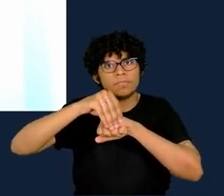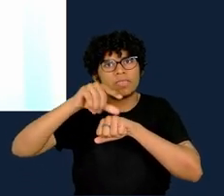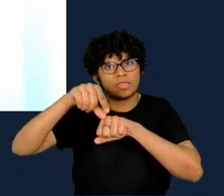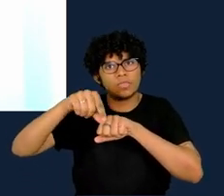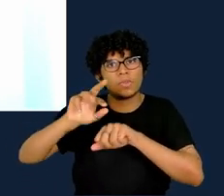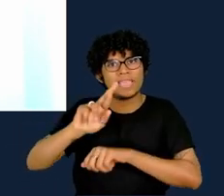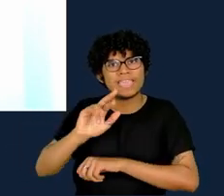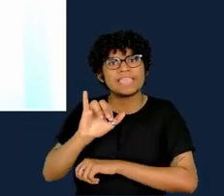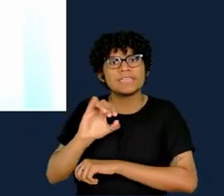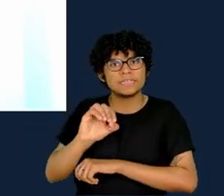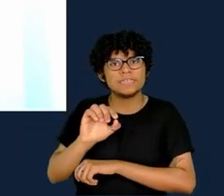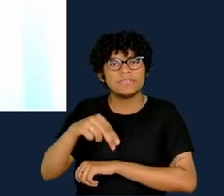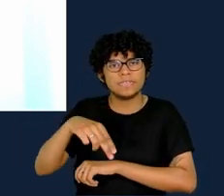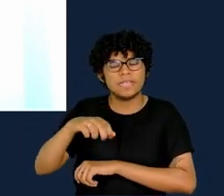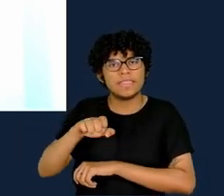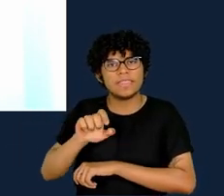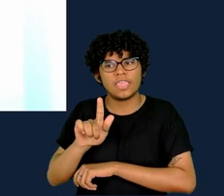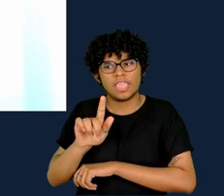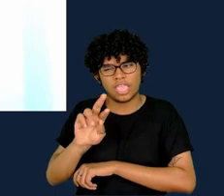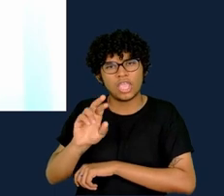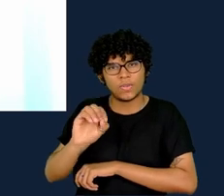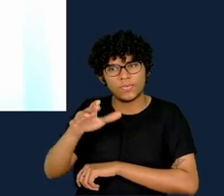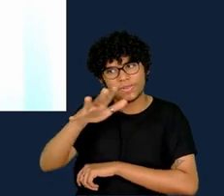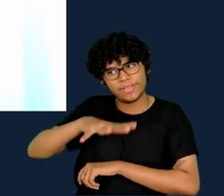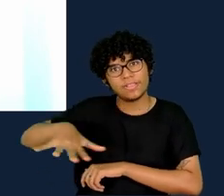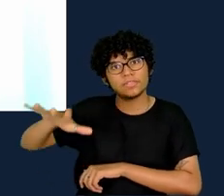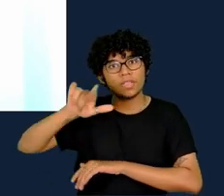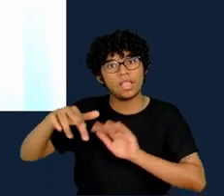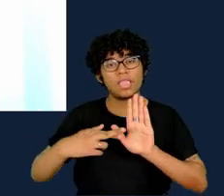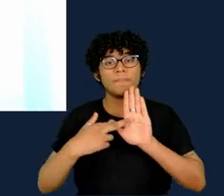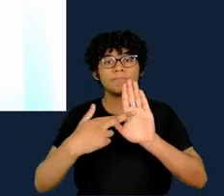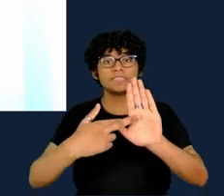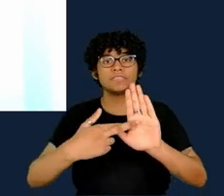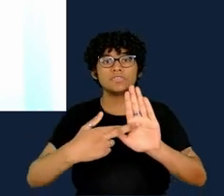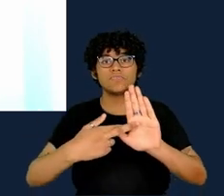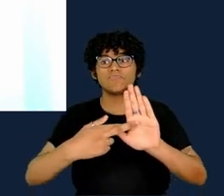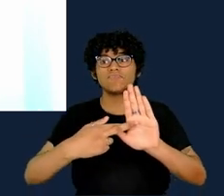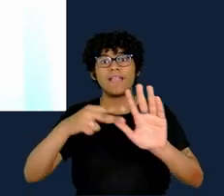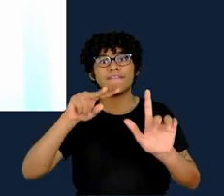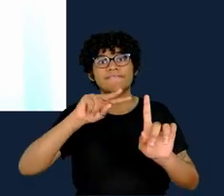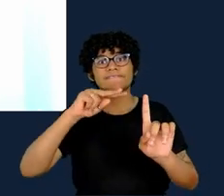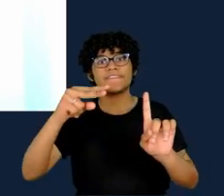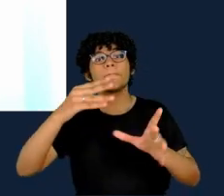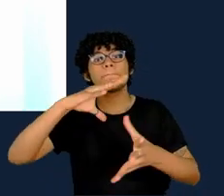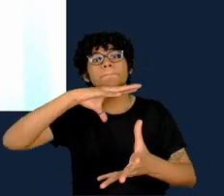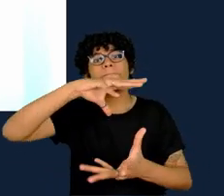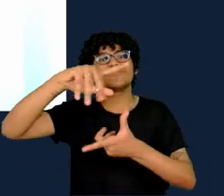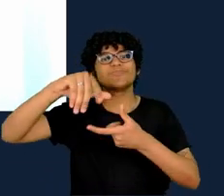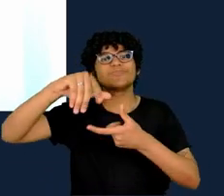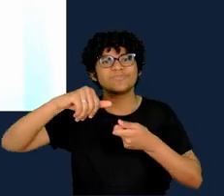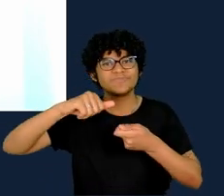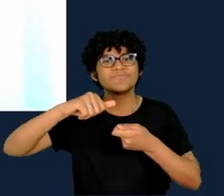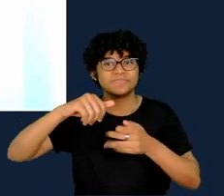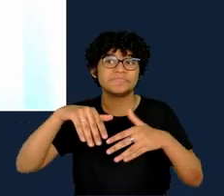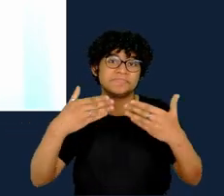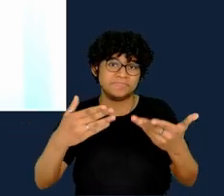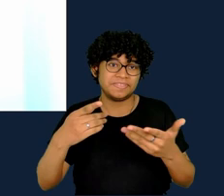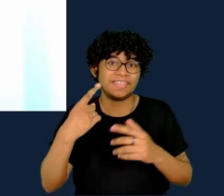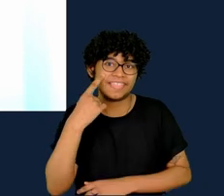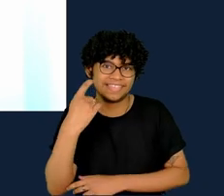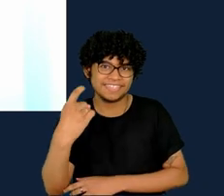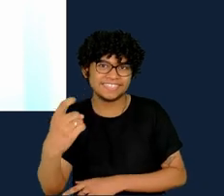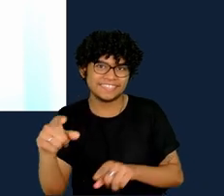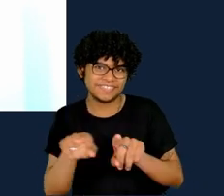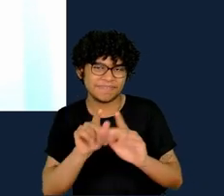Negro como uma representação do mundo. E foi muito interessante também, durante esse período da pandemia,